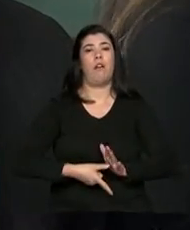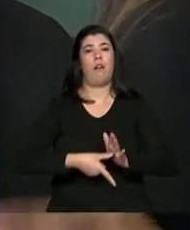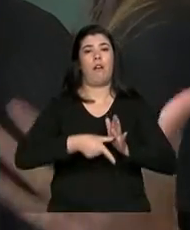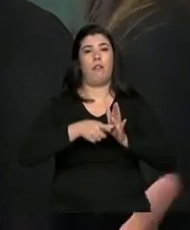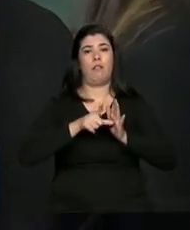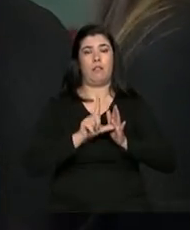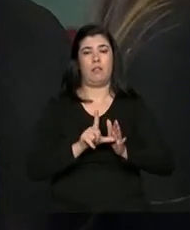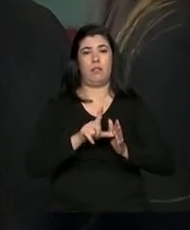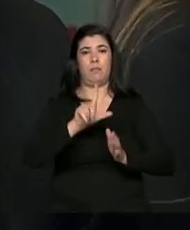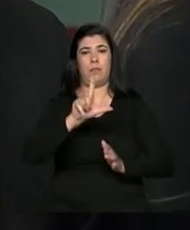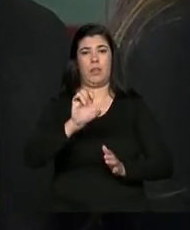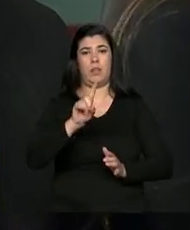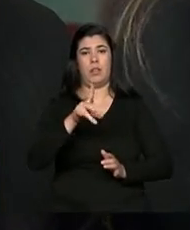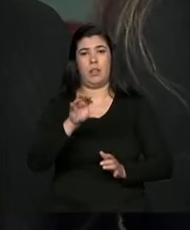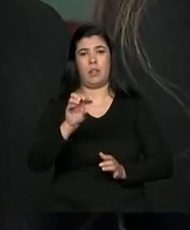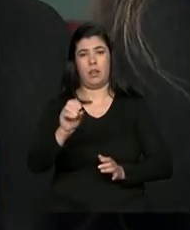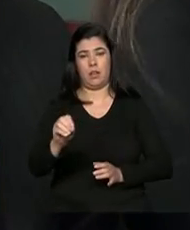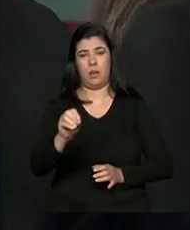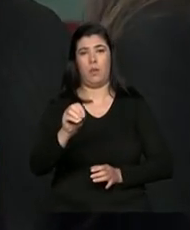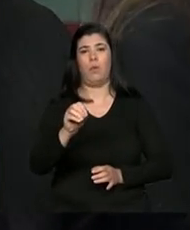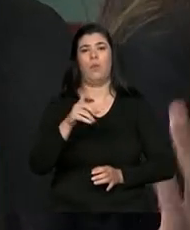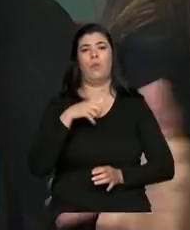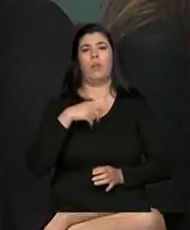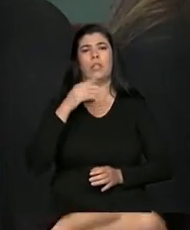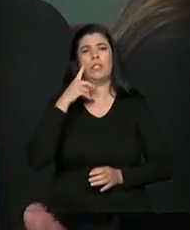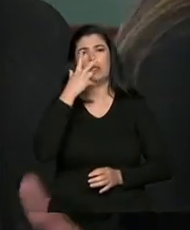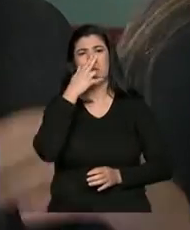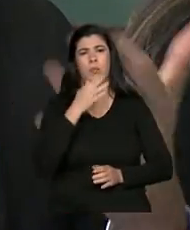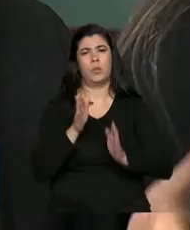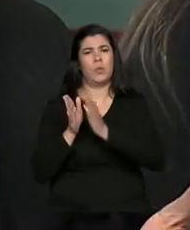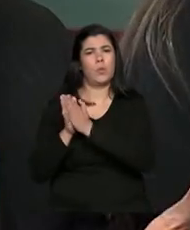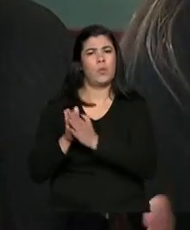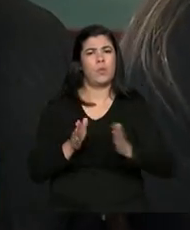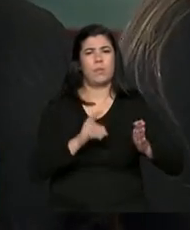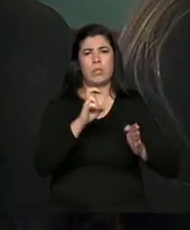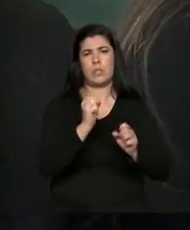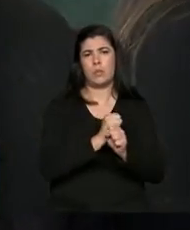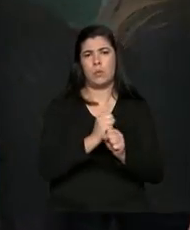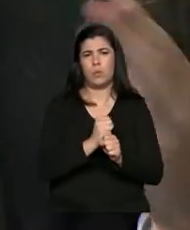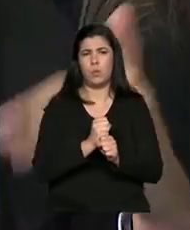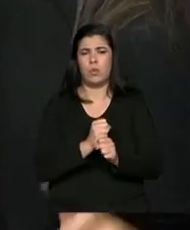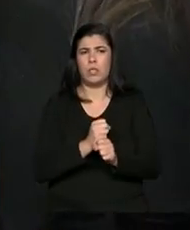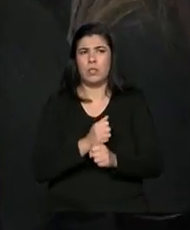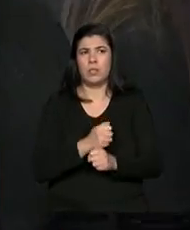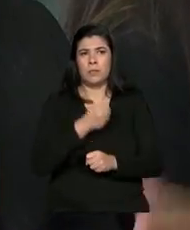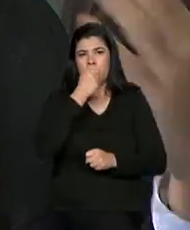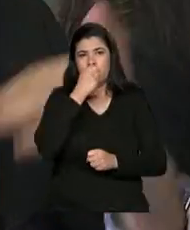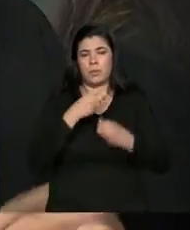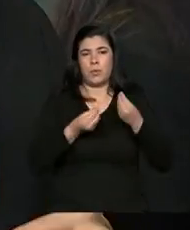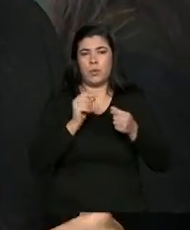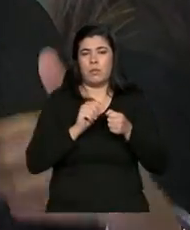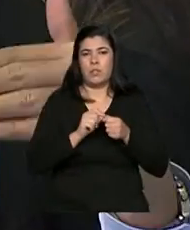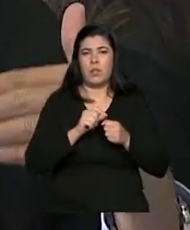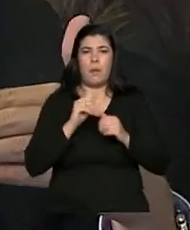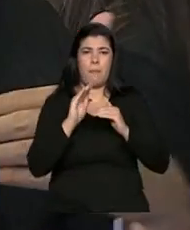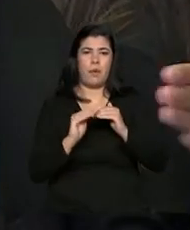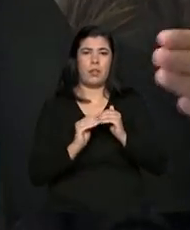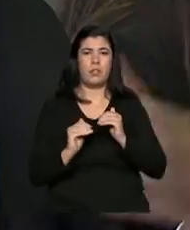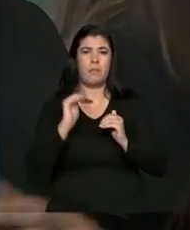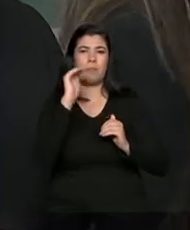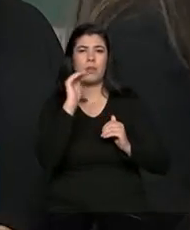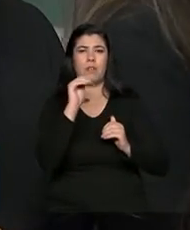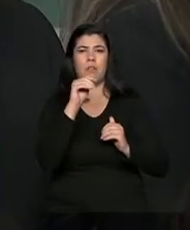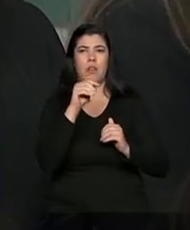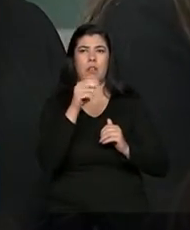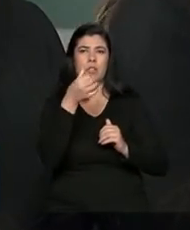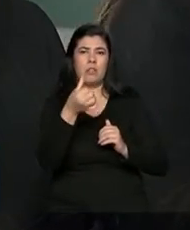que muitos empreendedores acham apertado o prazo de cinco anos que às vezes é quatro anos e pouco se pode haver um leilão - seis a menos 7 para ter o